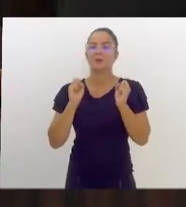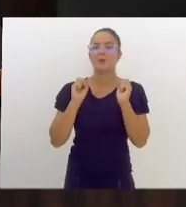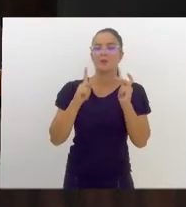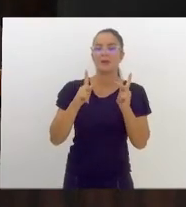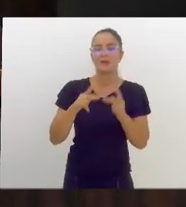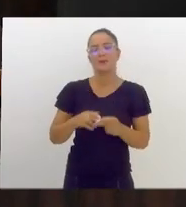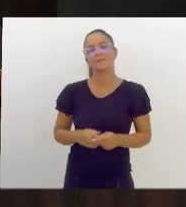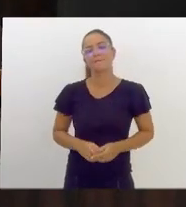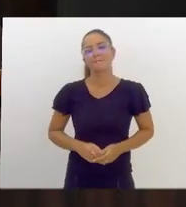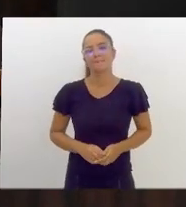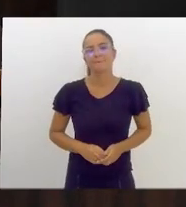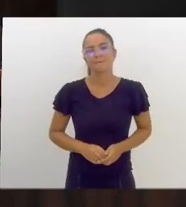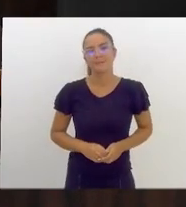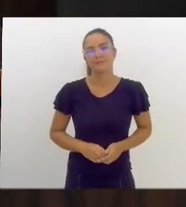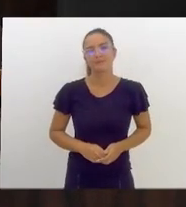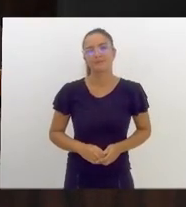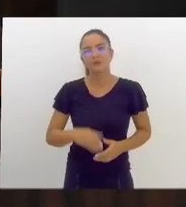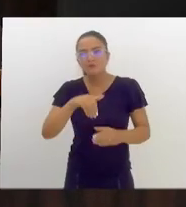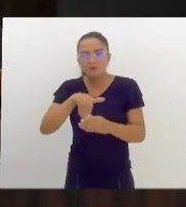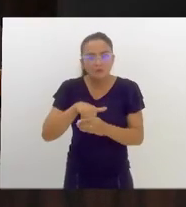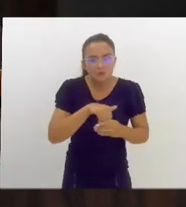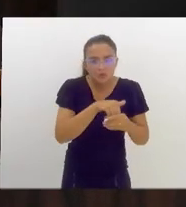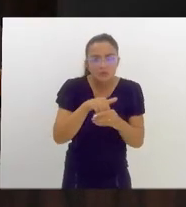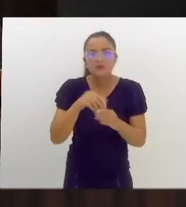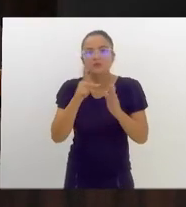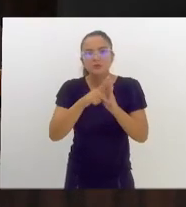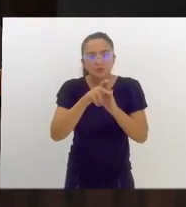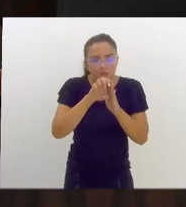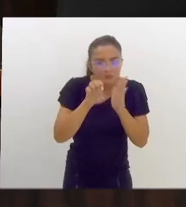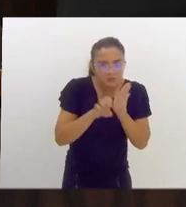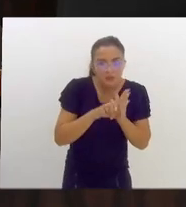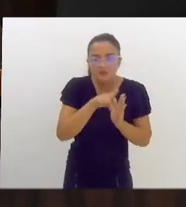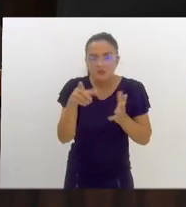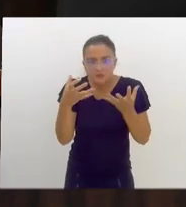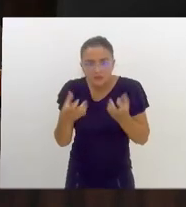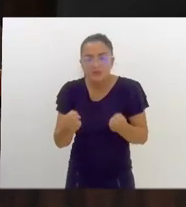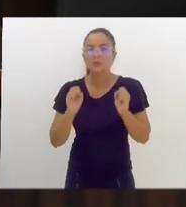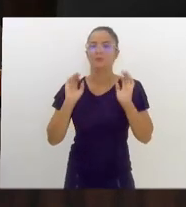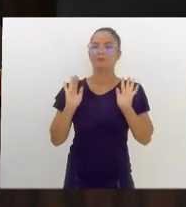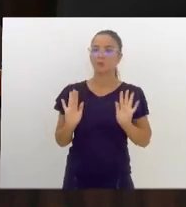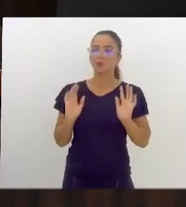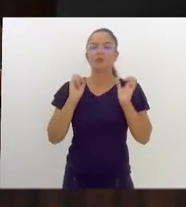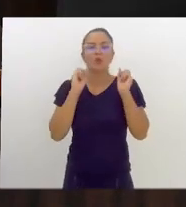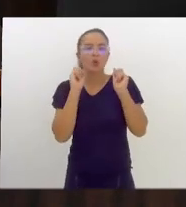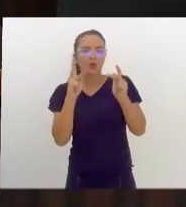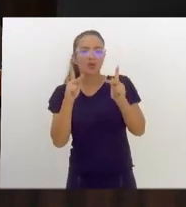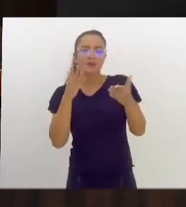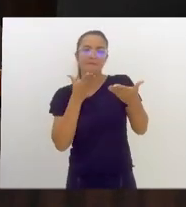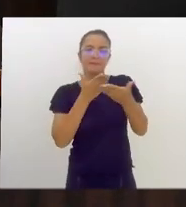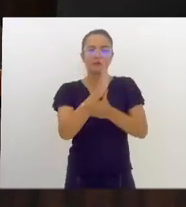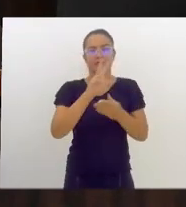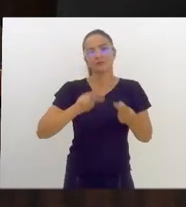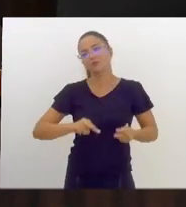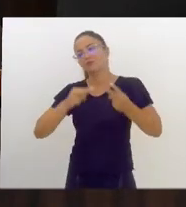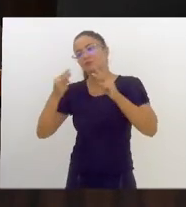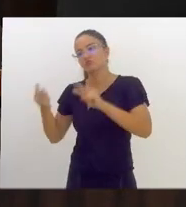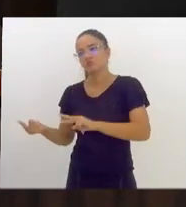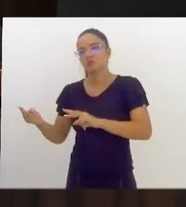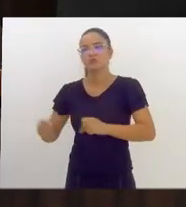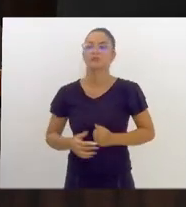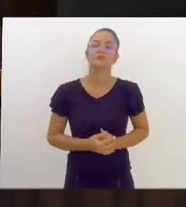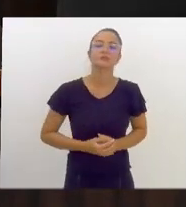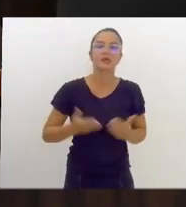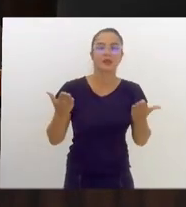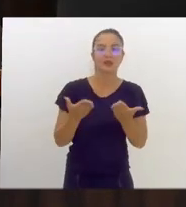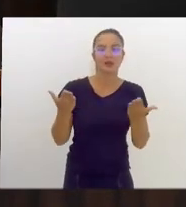Aprovado. Em votação, o projeto assim emendado. Senhores que aprovam, permaneçam como estão. Aprovado. Vai autógrafo.